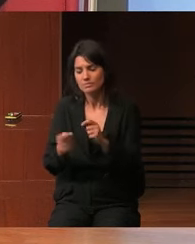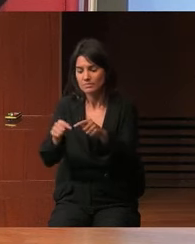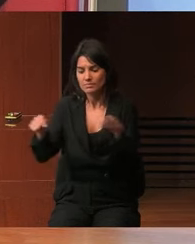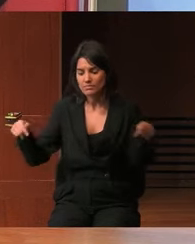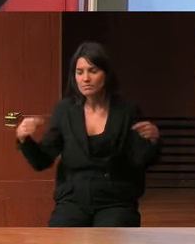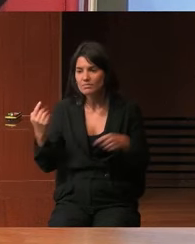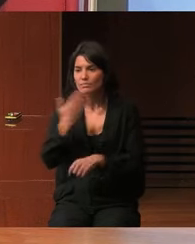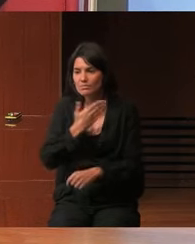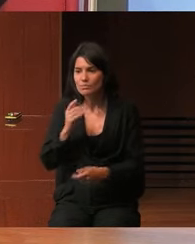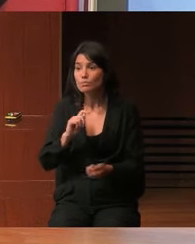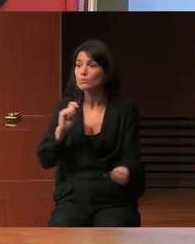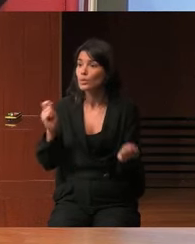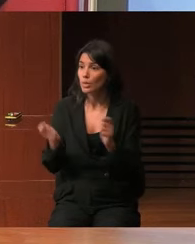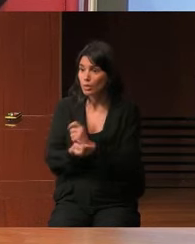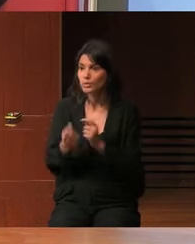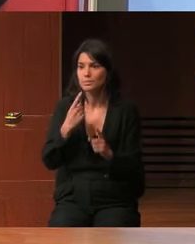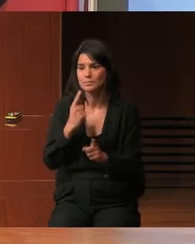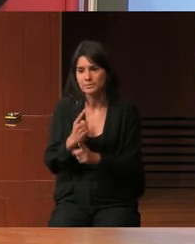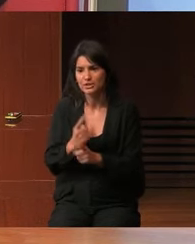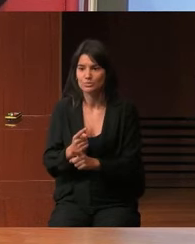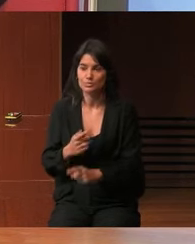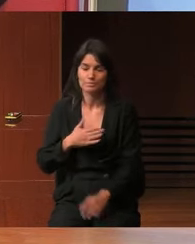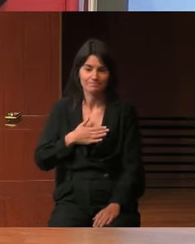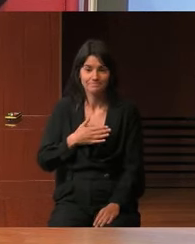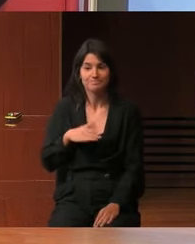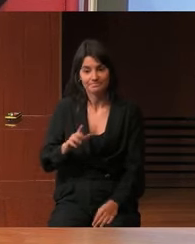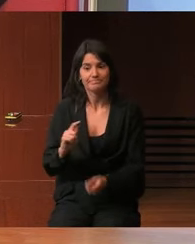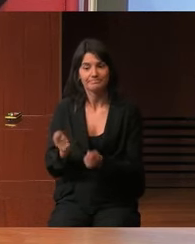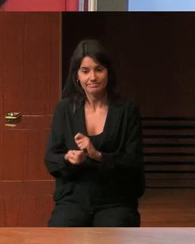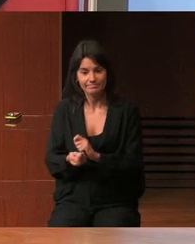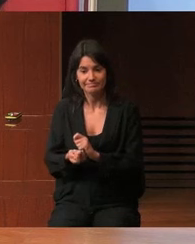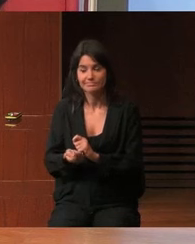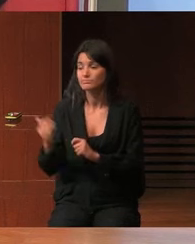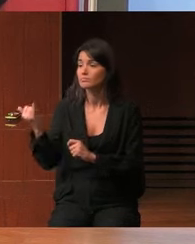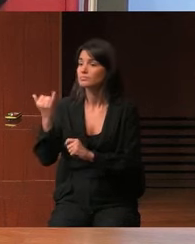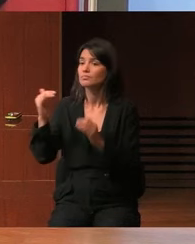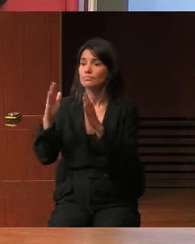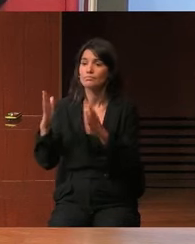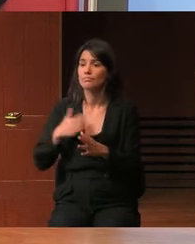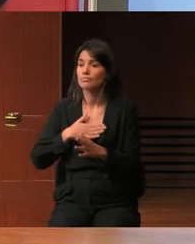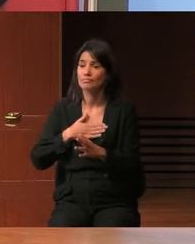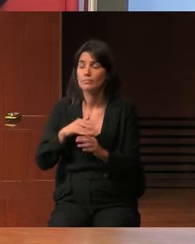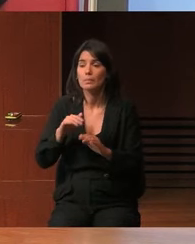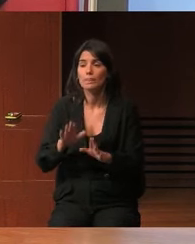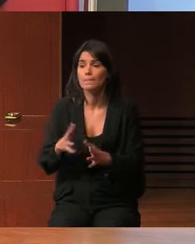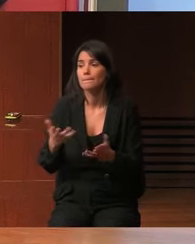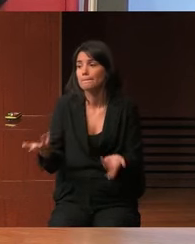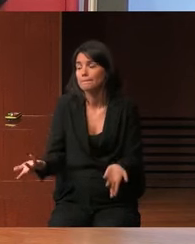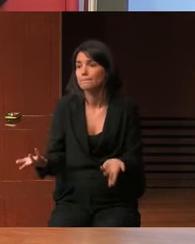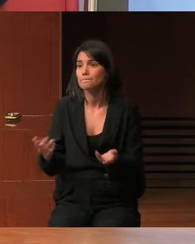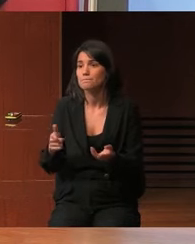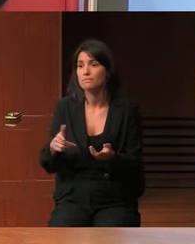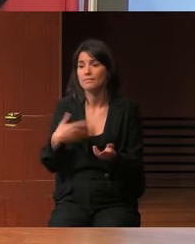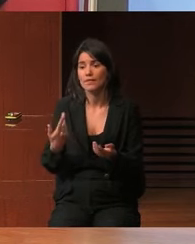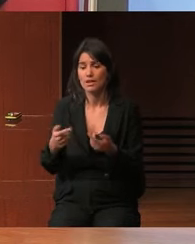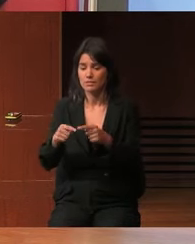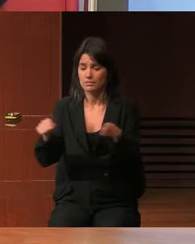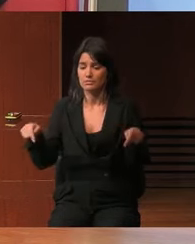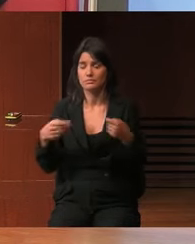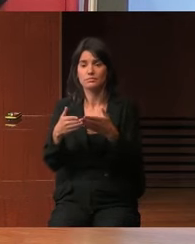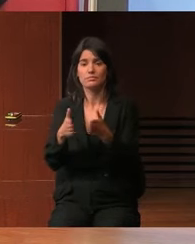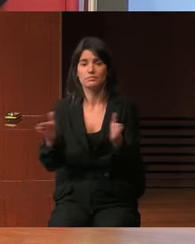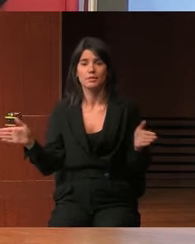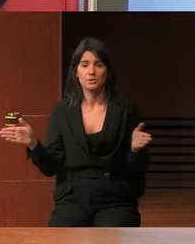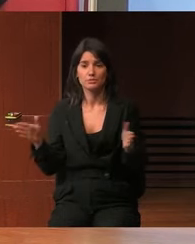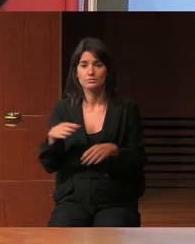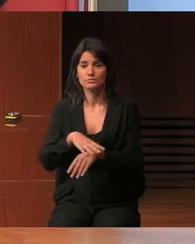mudou mesmo não querendo, mesmo que a instituição não quisesse. Ou seja, passou a ser um espaço aberto, devido